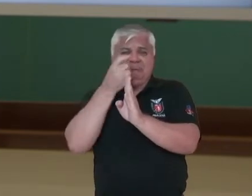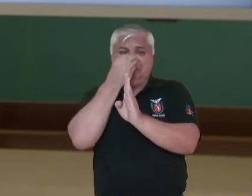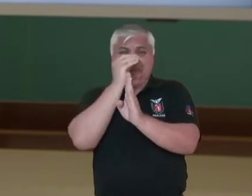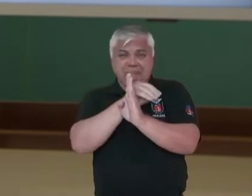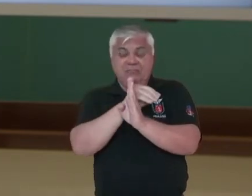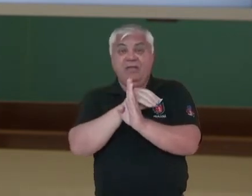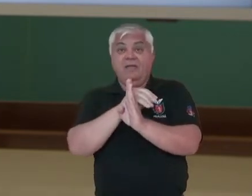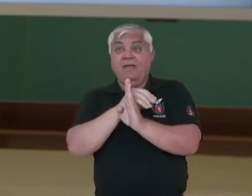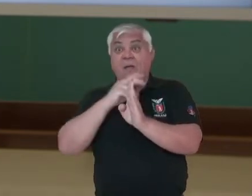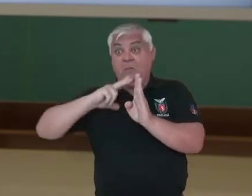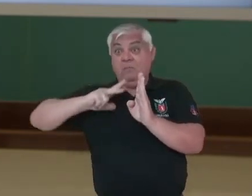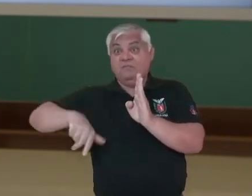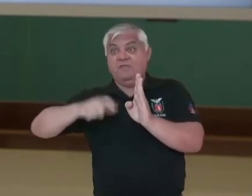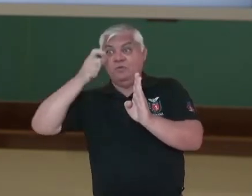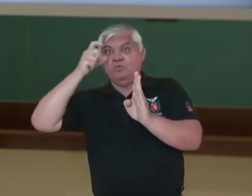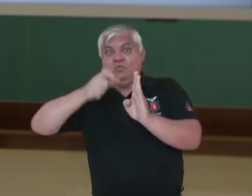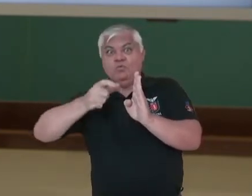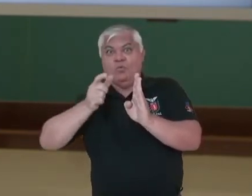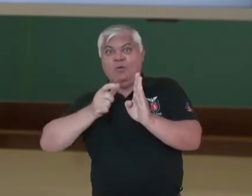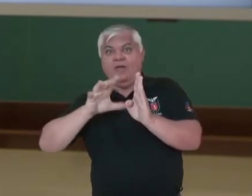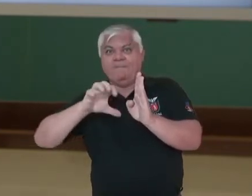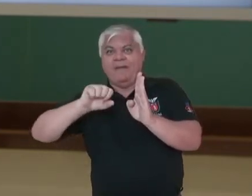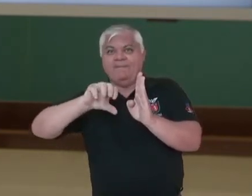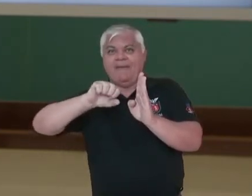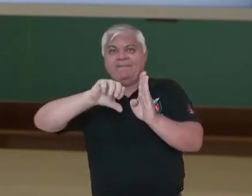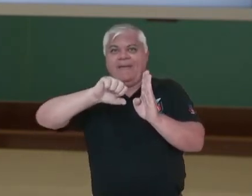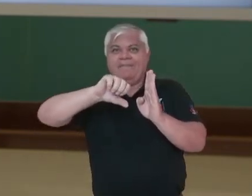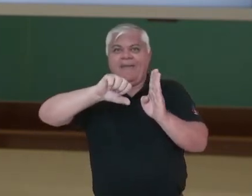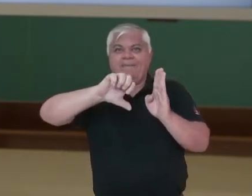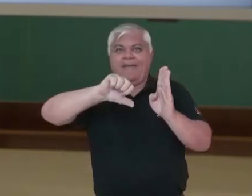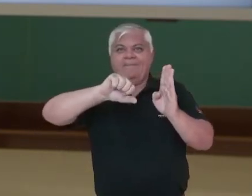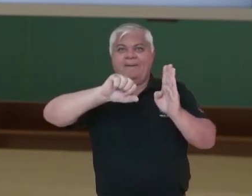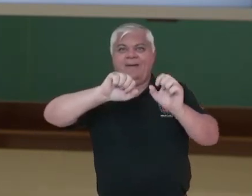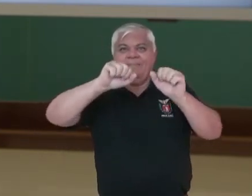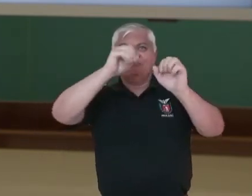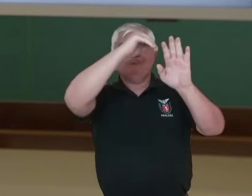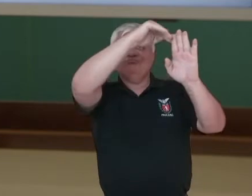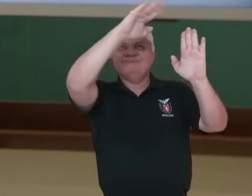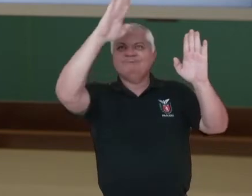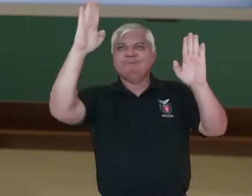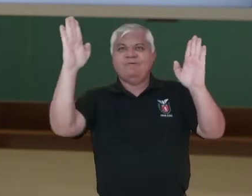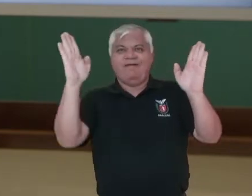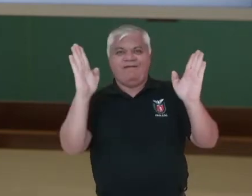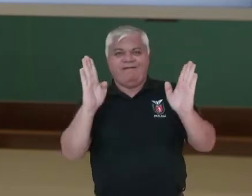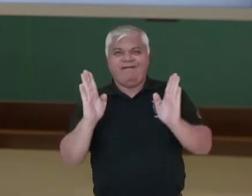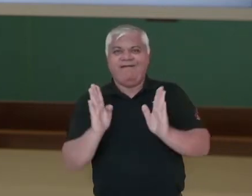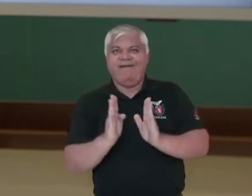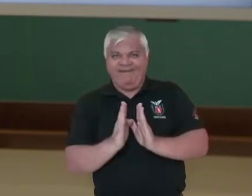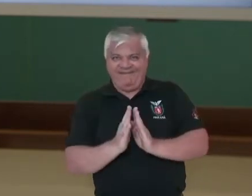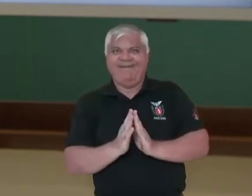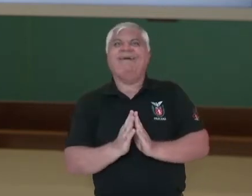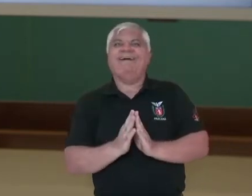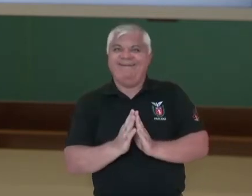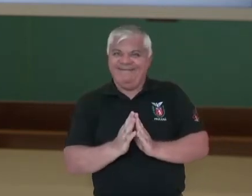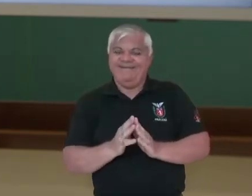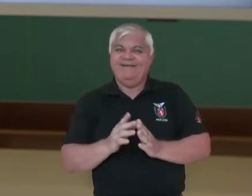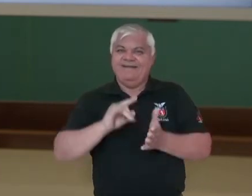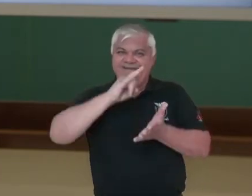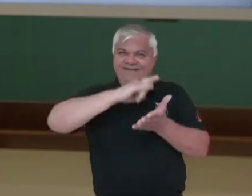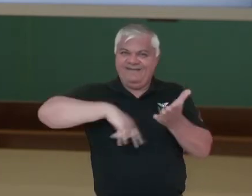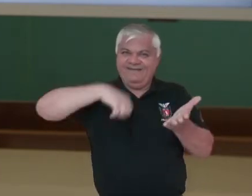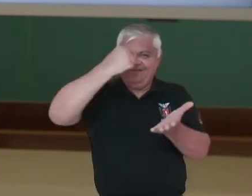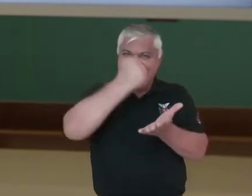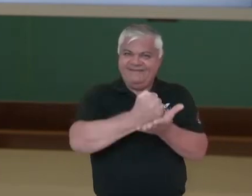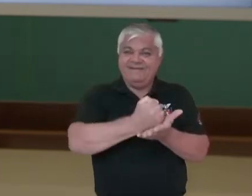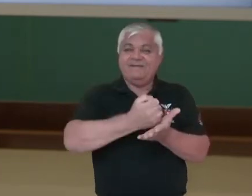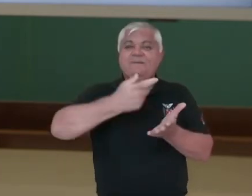Qual foi o acordo que definiu esse novo tamanho do Brasil, maior do que ele era inicialmente? O Tratado de